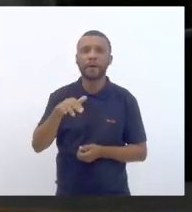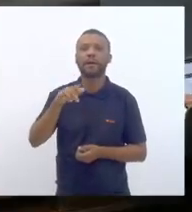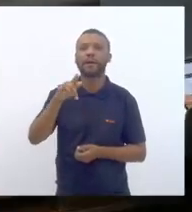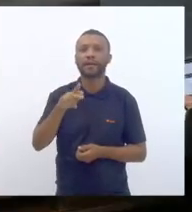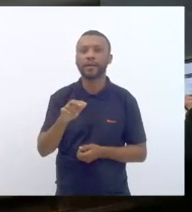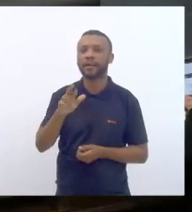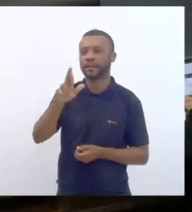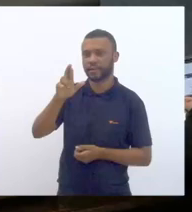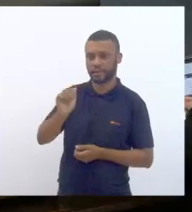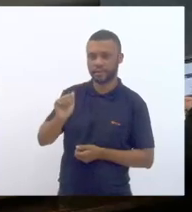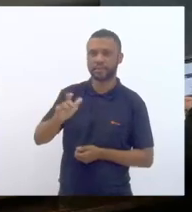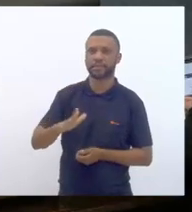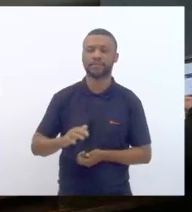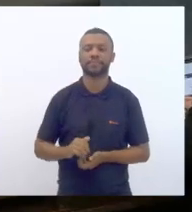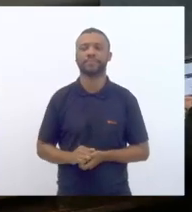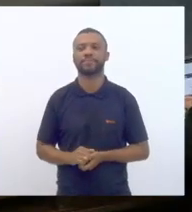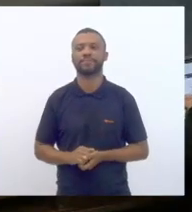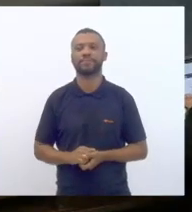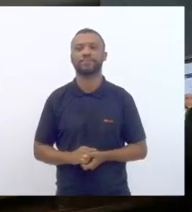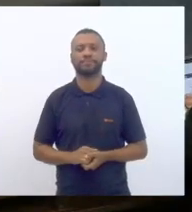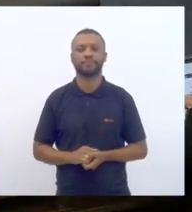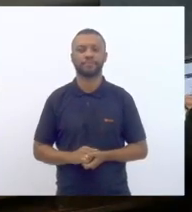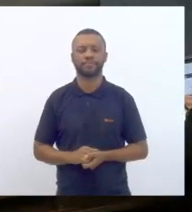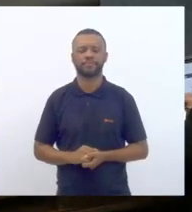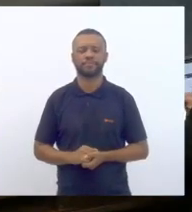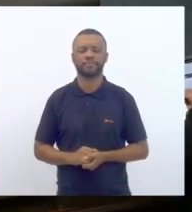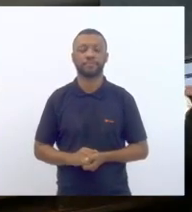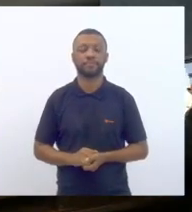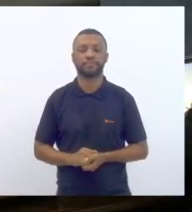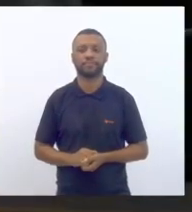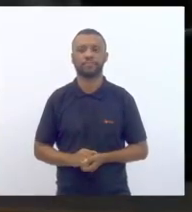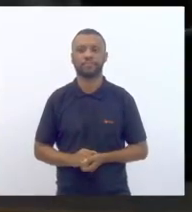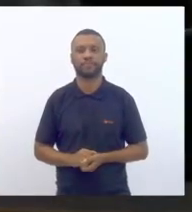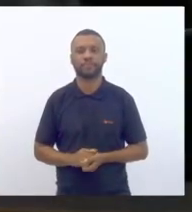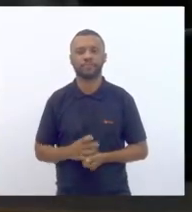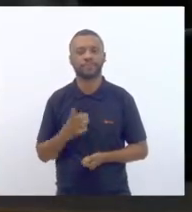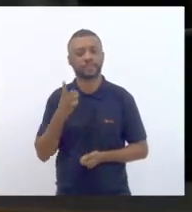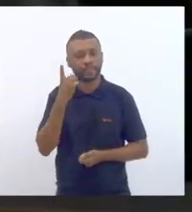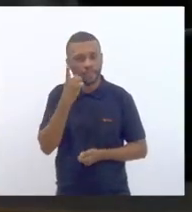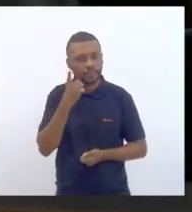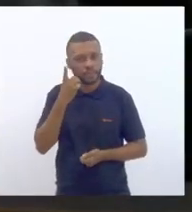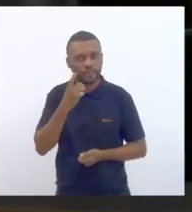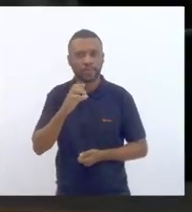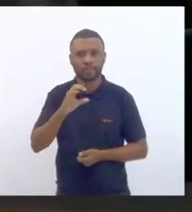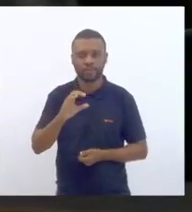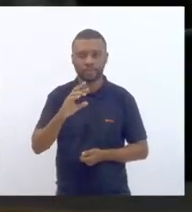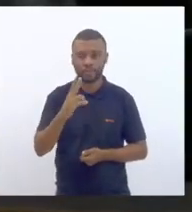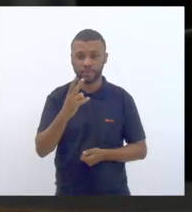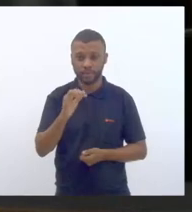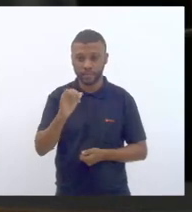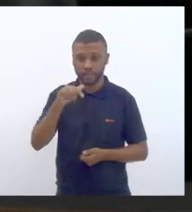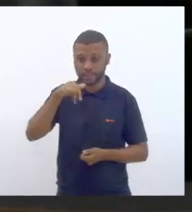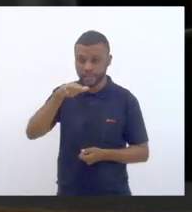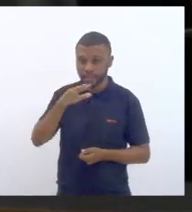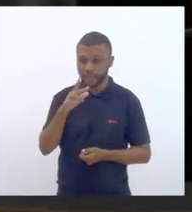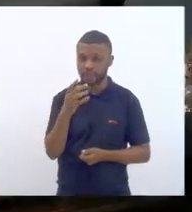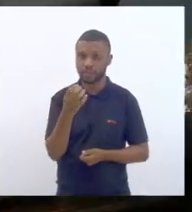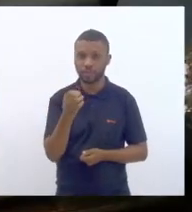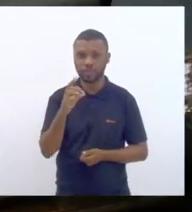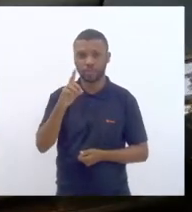Manda minha vida. Senta aqui no meu lugar, deixa eu ver. Deputado Chiquinho da Mangueira.